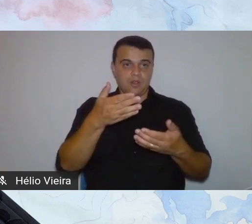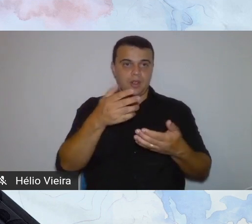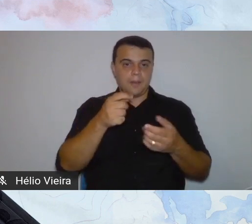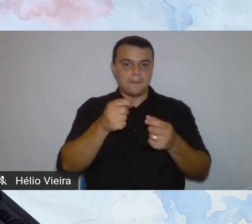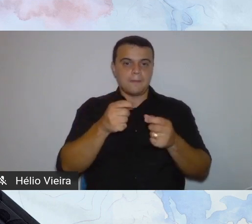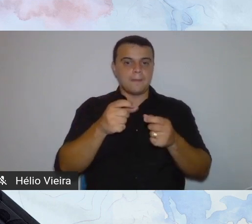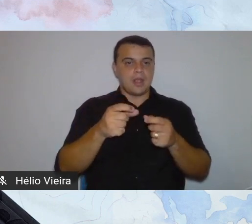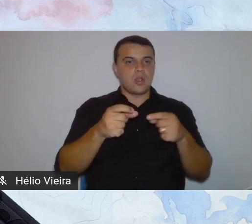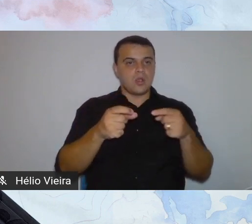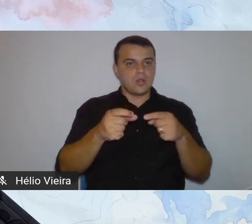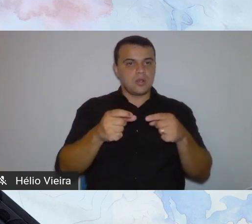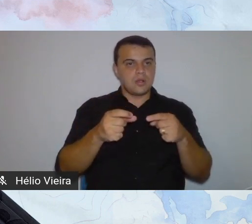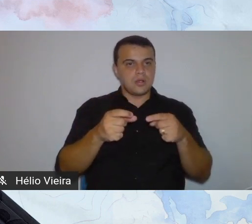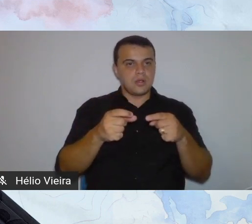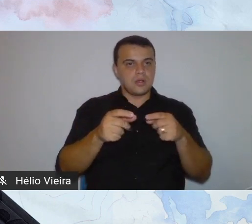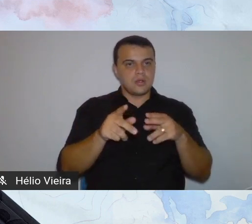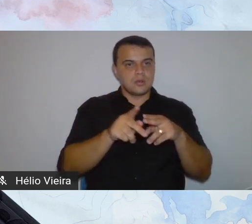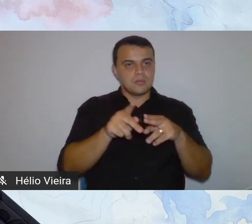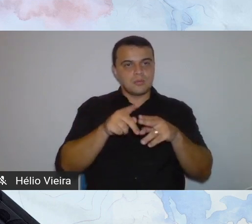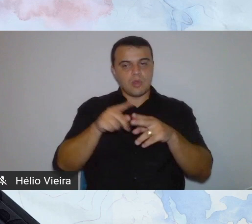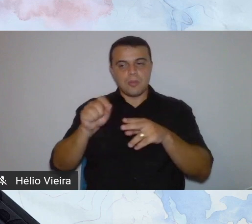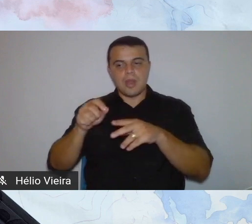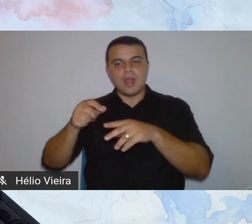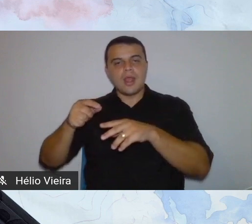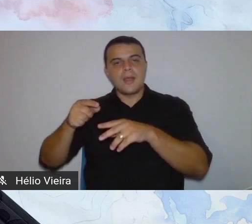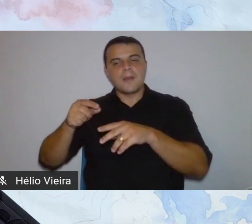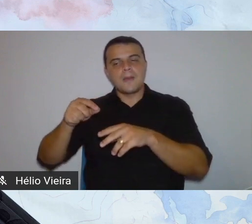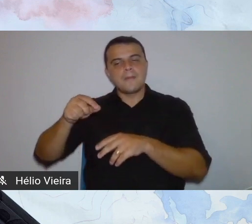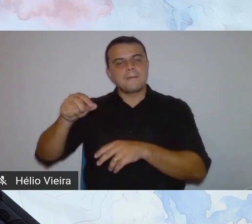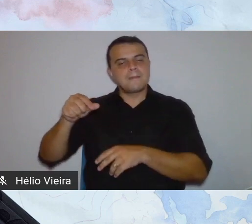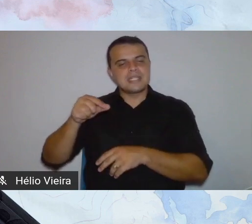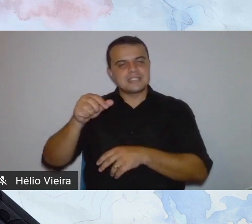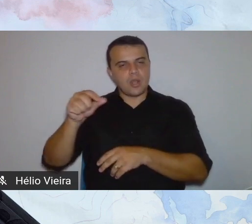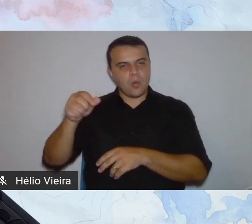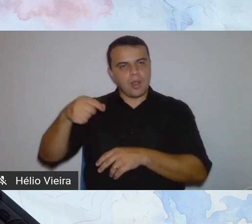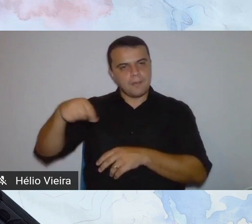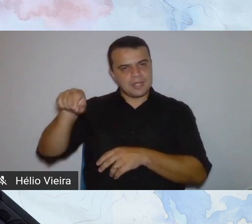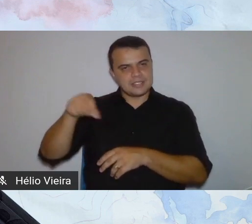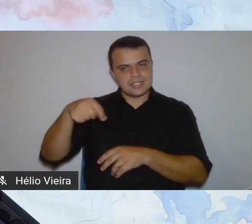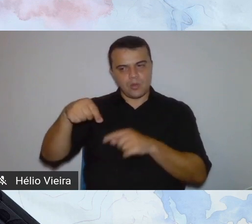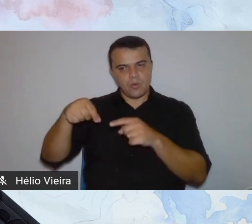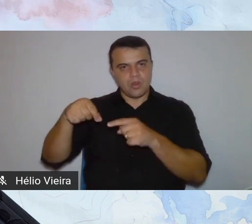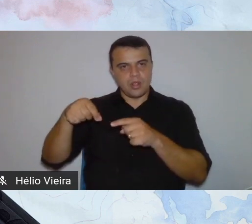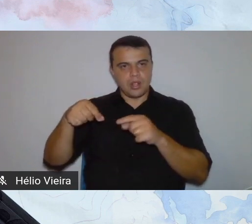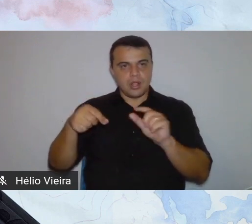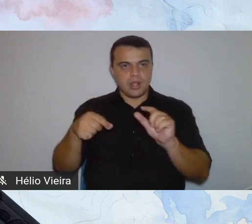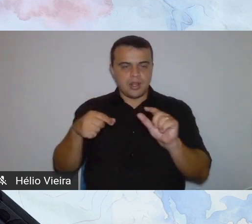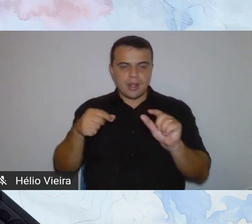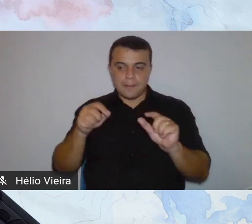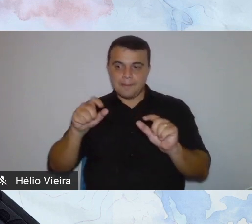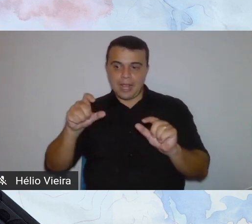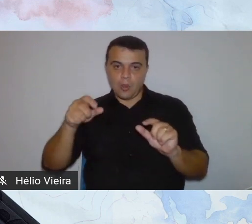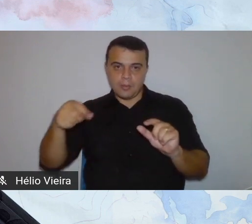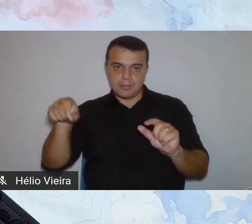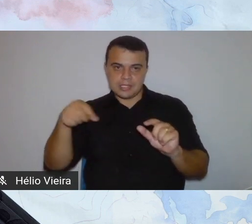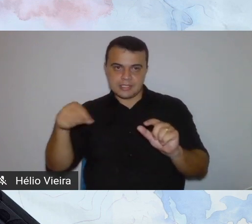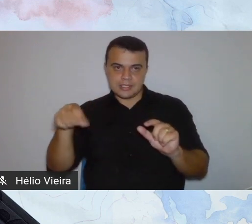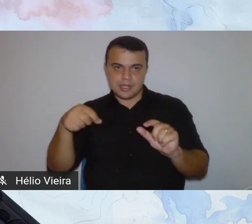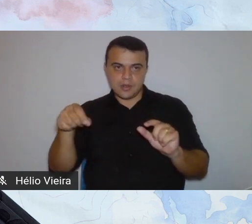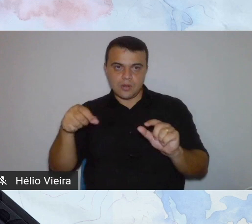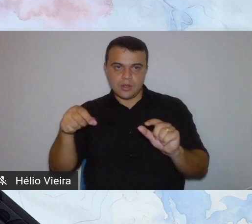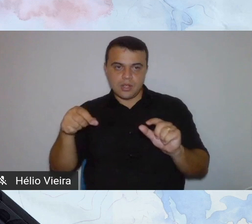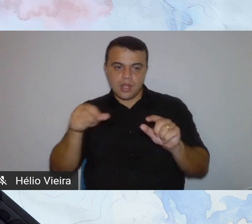bem maiores, são as gotinhas do pincel. A mesma coisa eu tenho aqui, ó. Onde eu inseri justamente